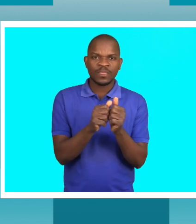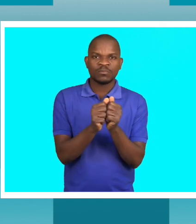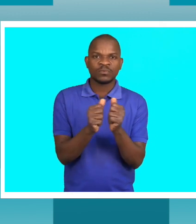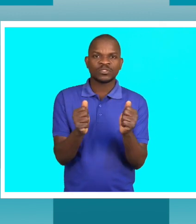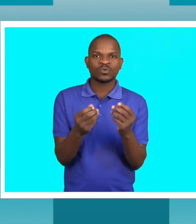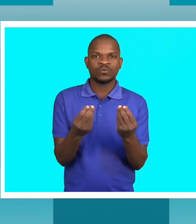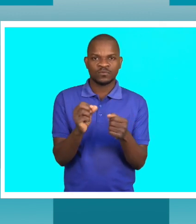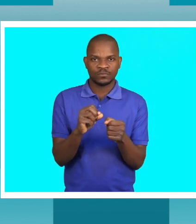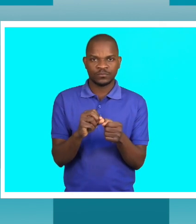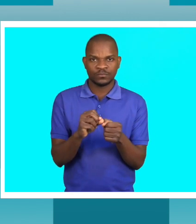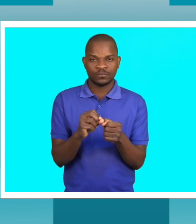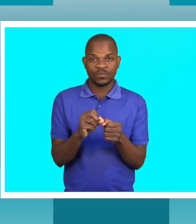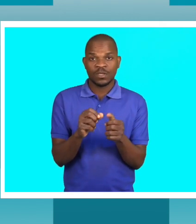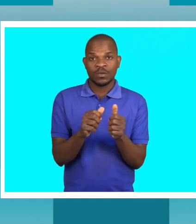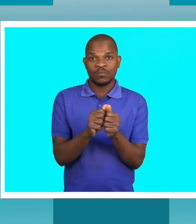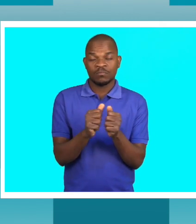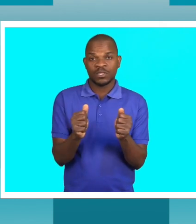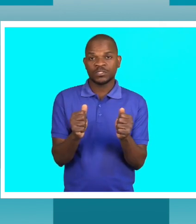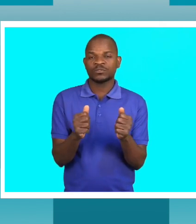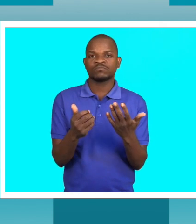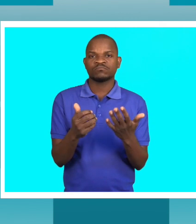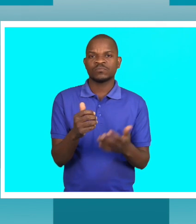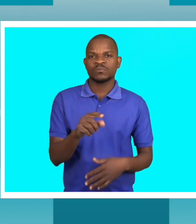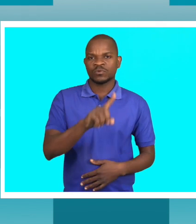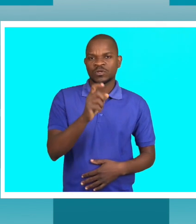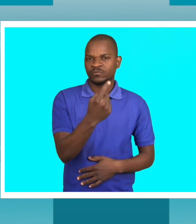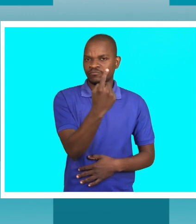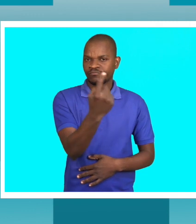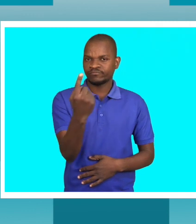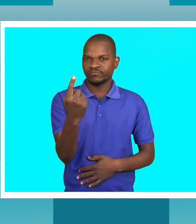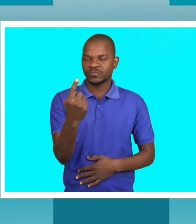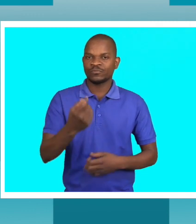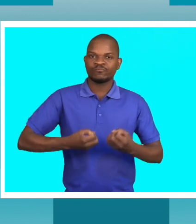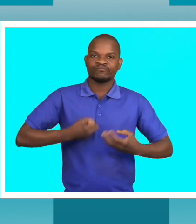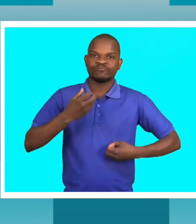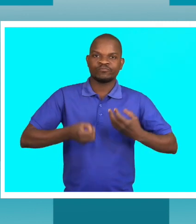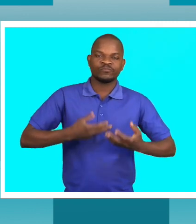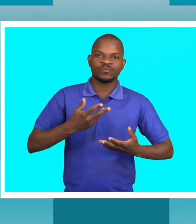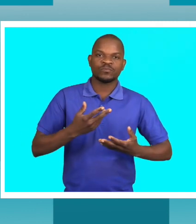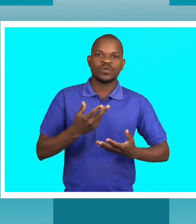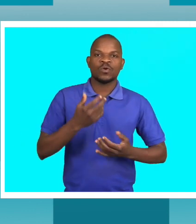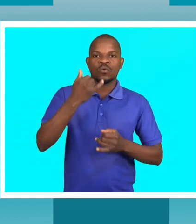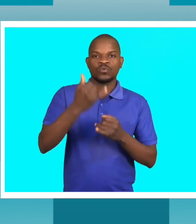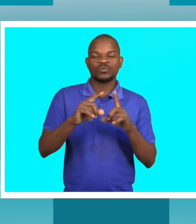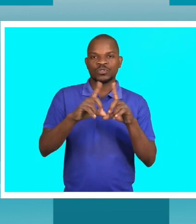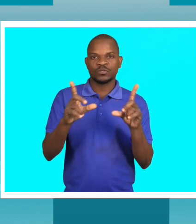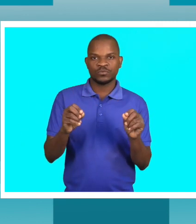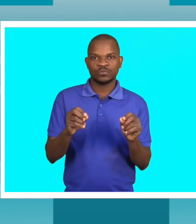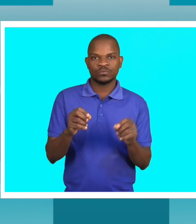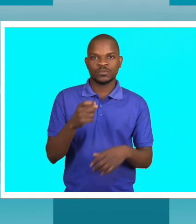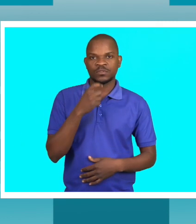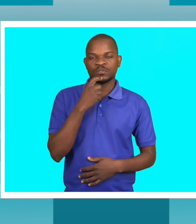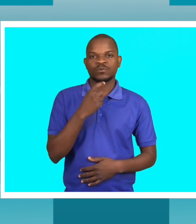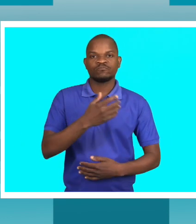amigo ou não? Não, eles não tinham talento. E um minuto em cada um de vocês, dizer as últimas considerações?